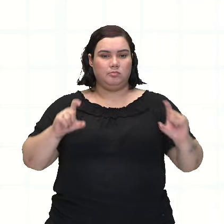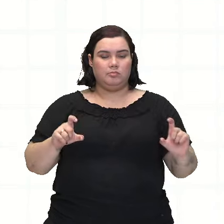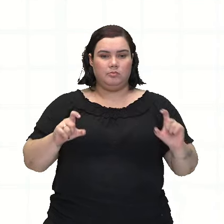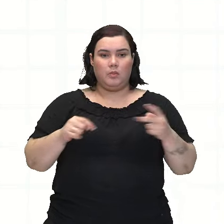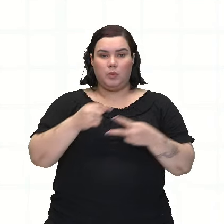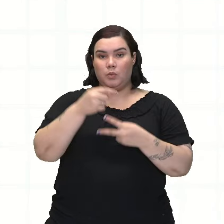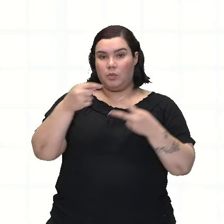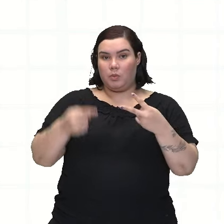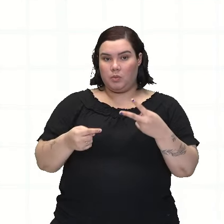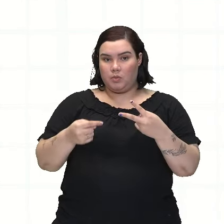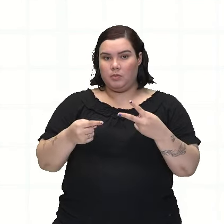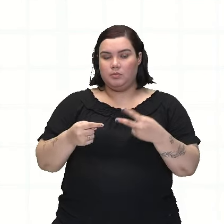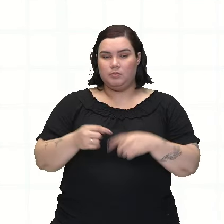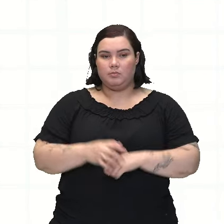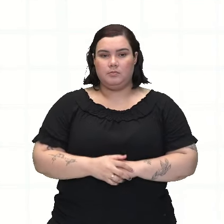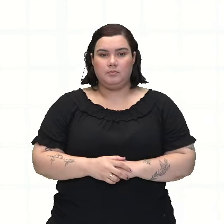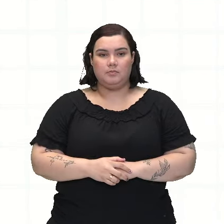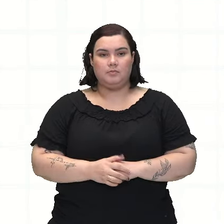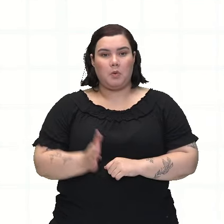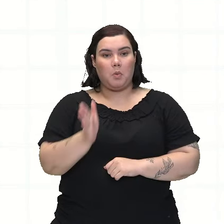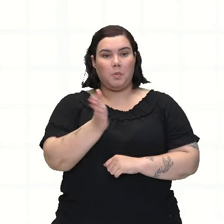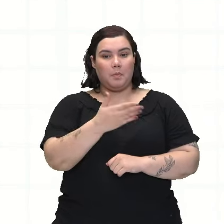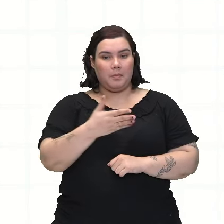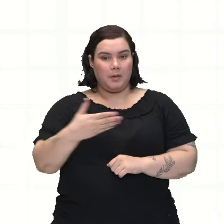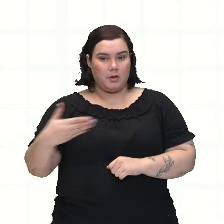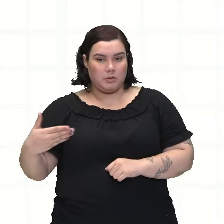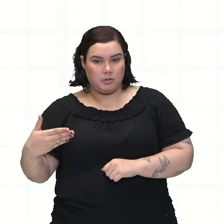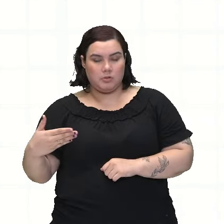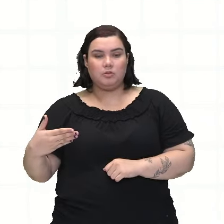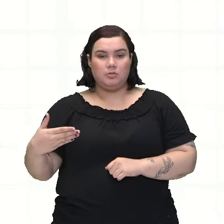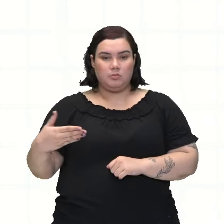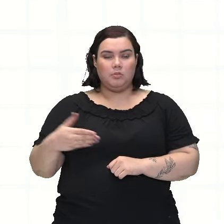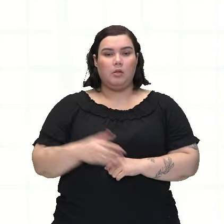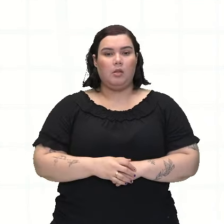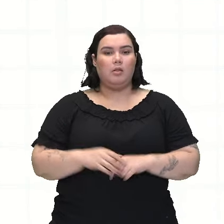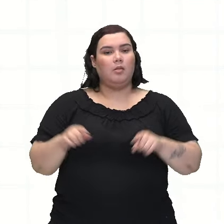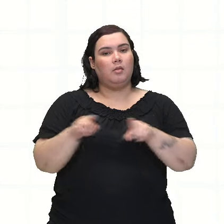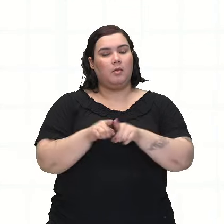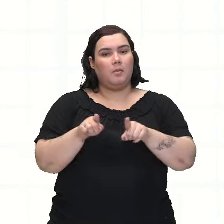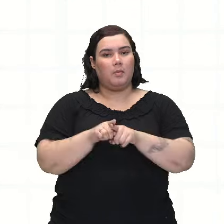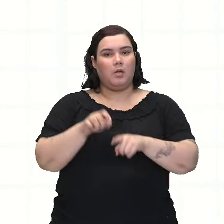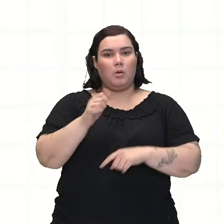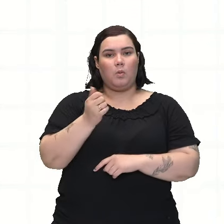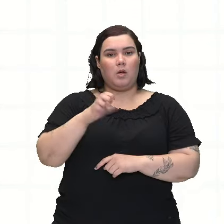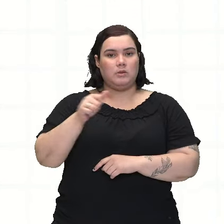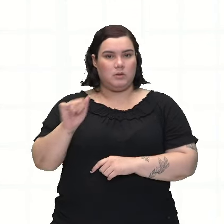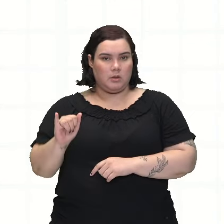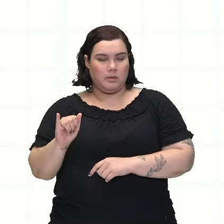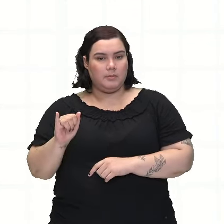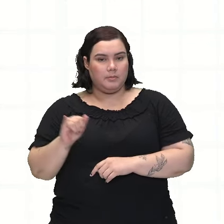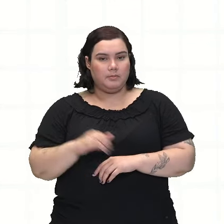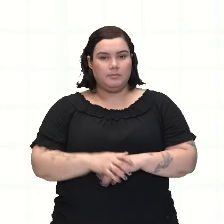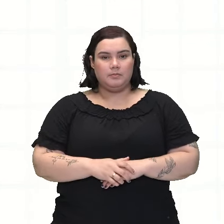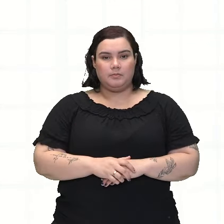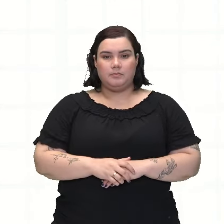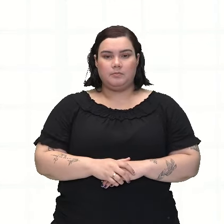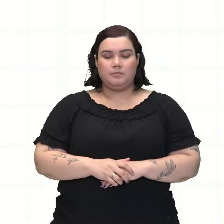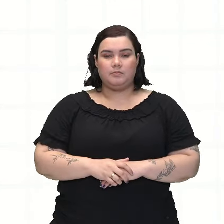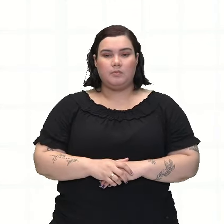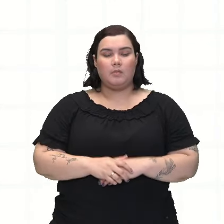dois elementos, o tambaqui e também o açaí.